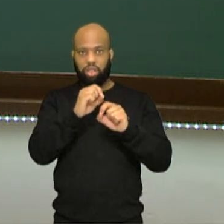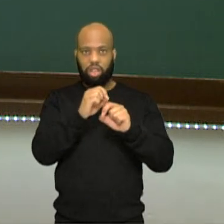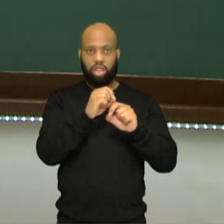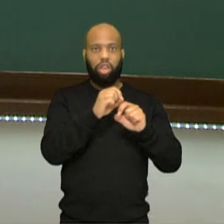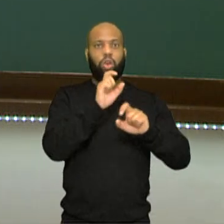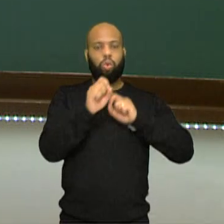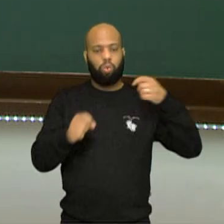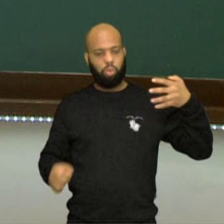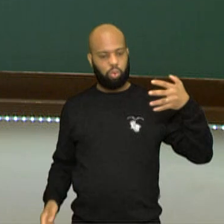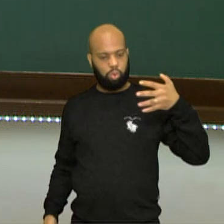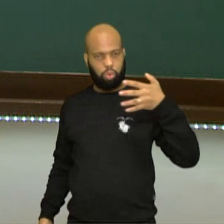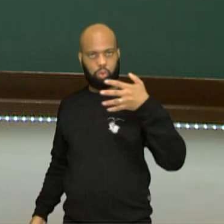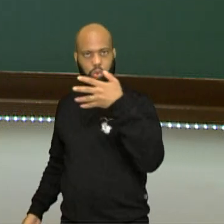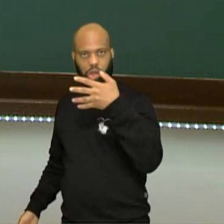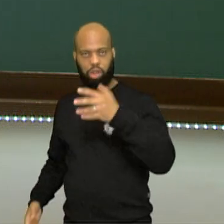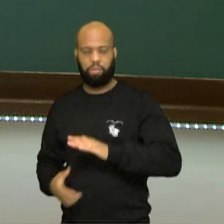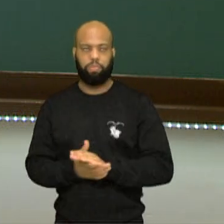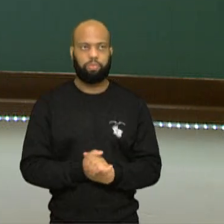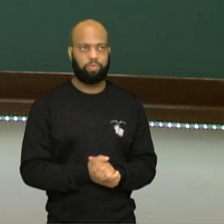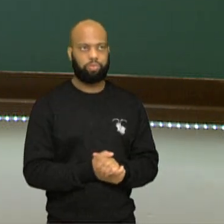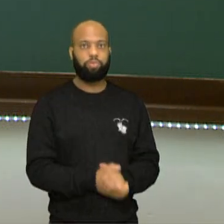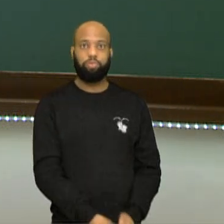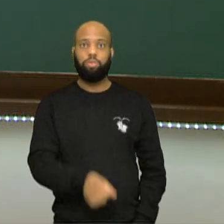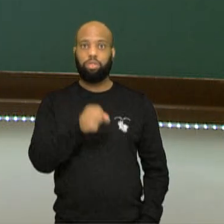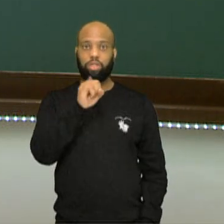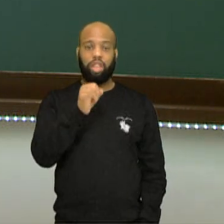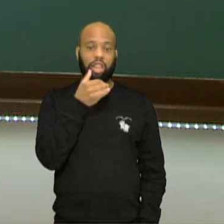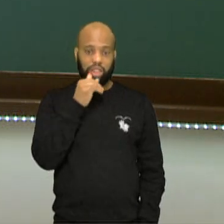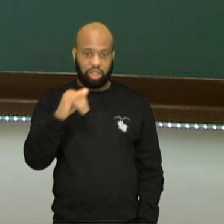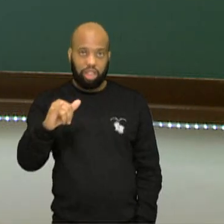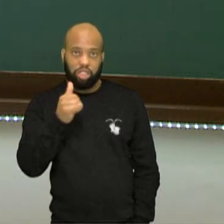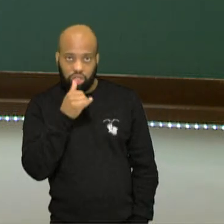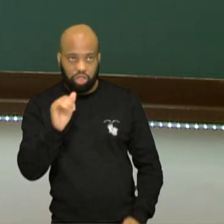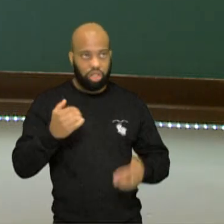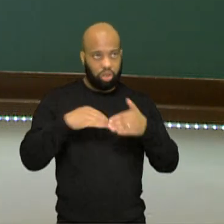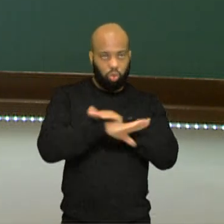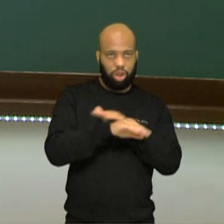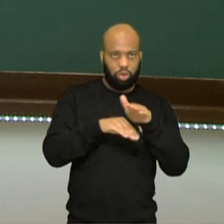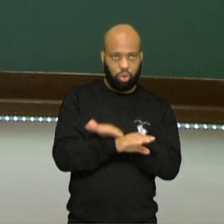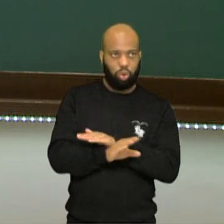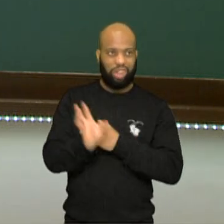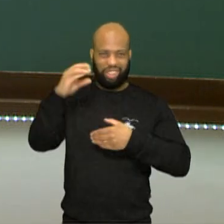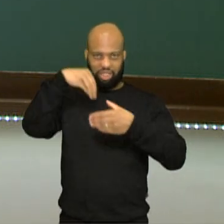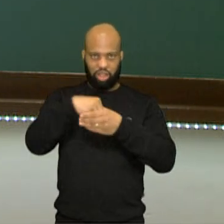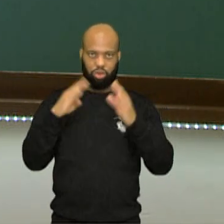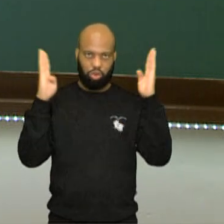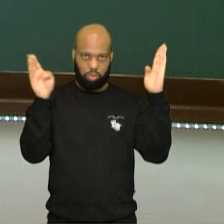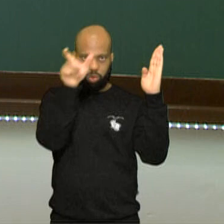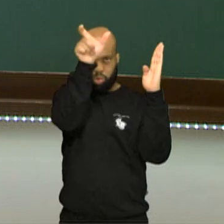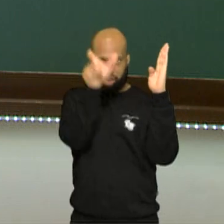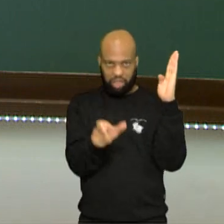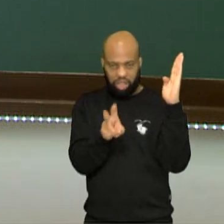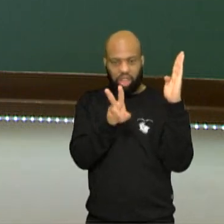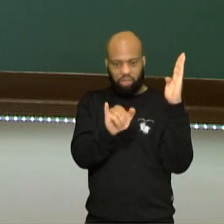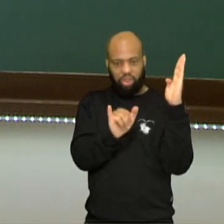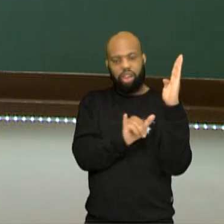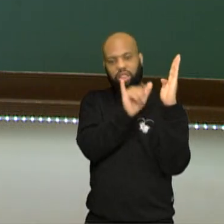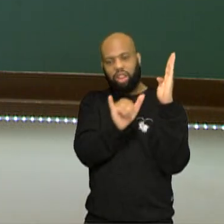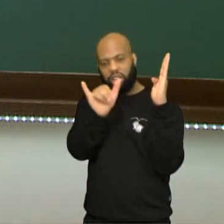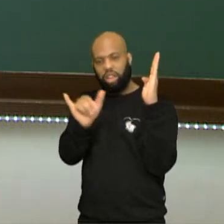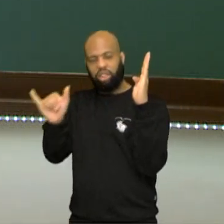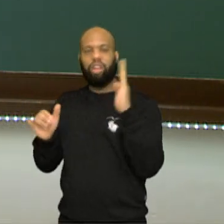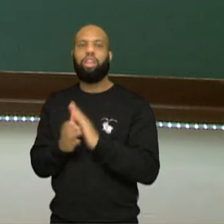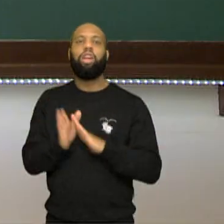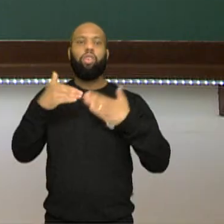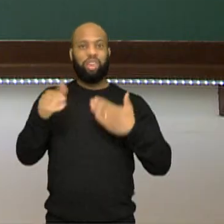condução, né? Se a energia acumulada no dielétrico for suficiente para polarização, vai ocorrer condução. Então, o capacitor